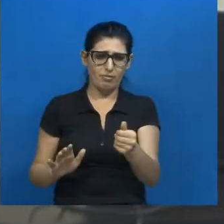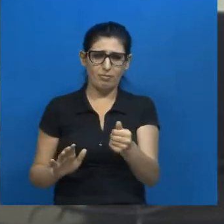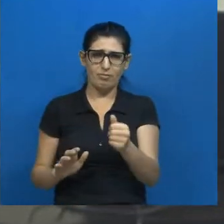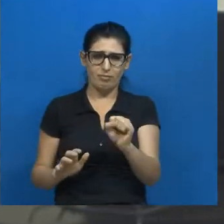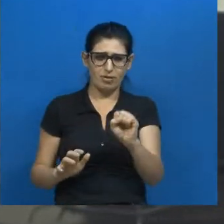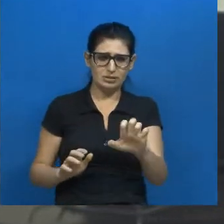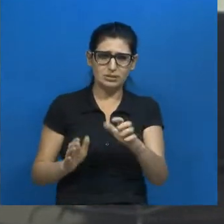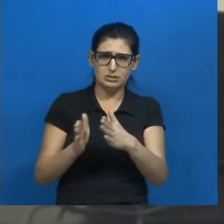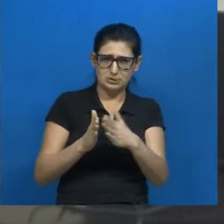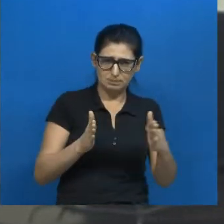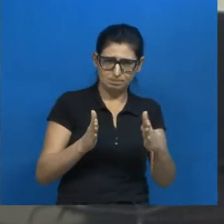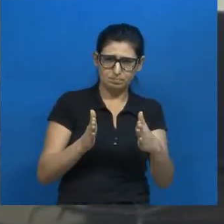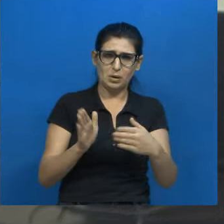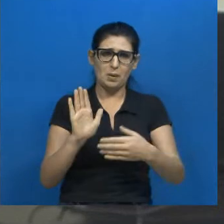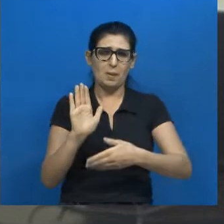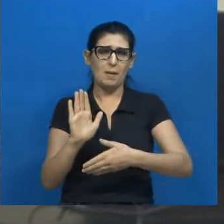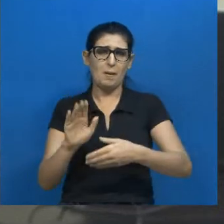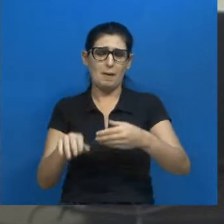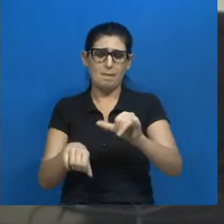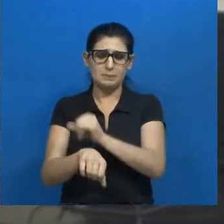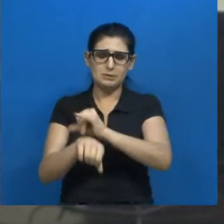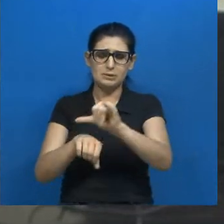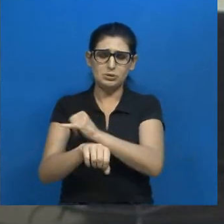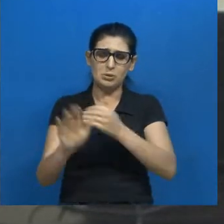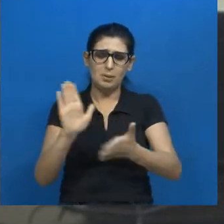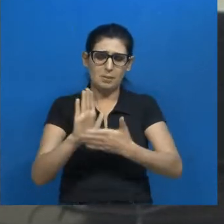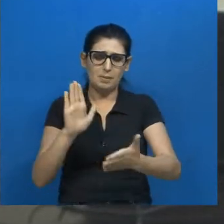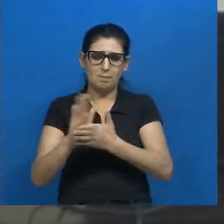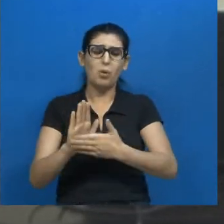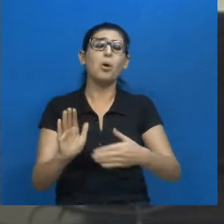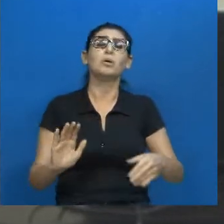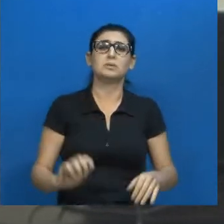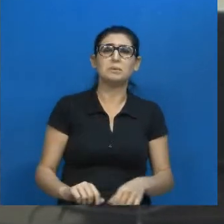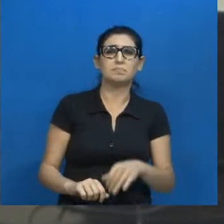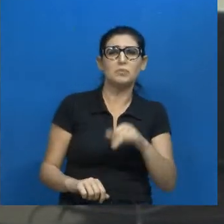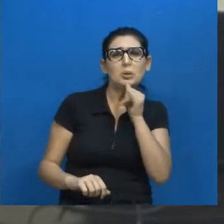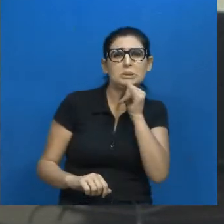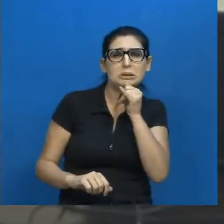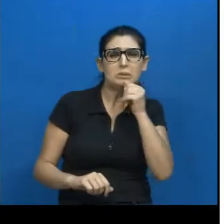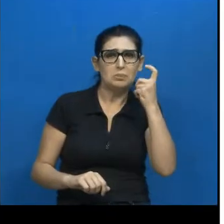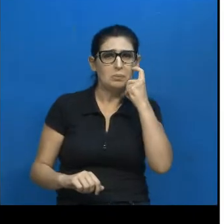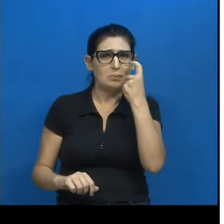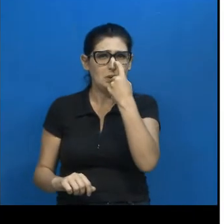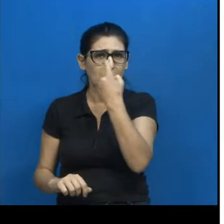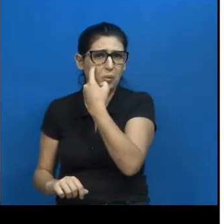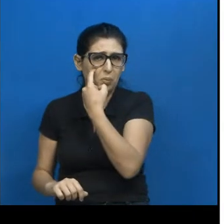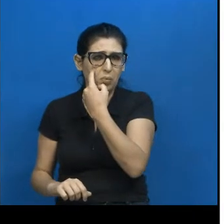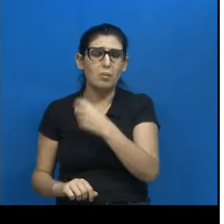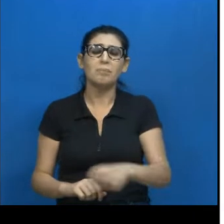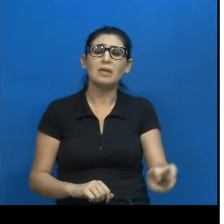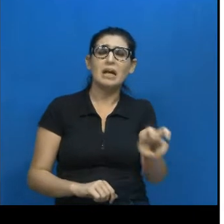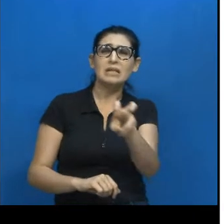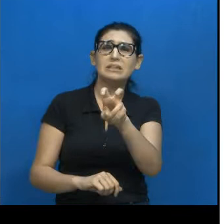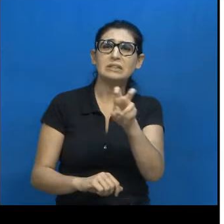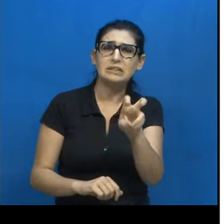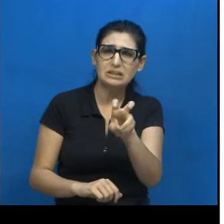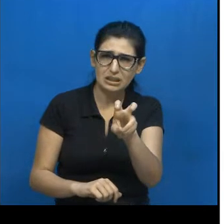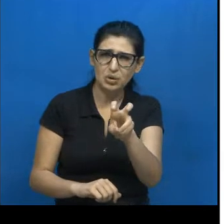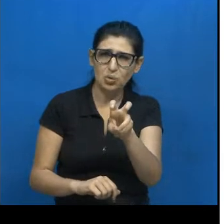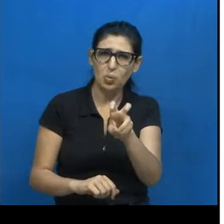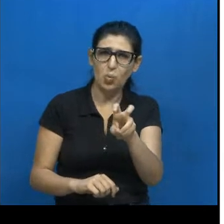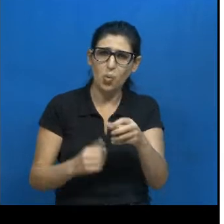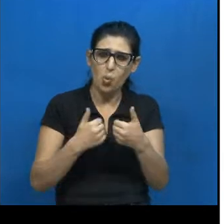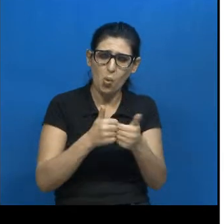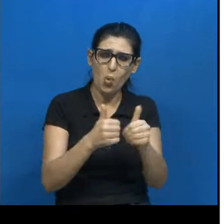lá no Parque Meia Lua, o Parque Meia Lua, hoje, são 5 linhas dentro do Parque Meia Lua. E essas 5